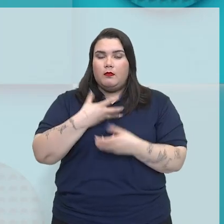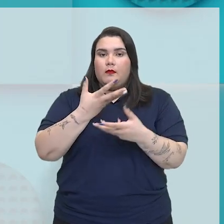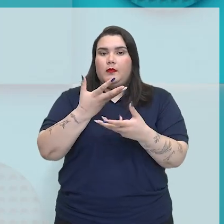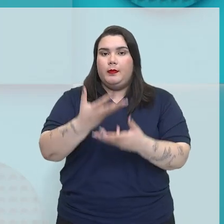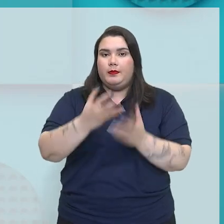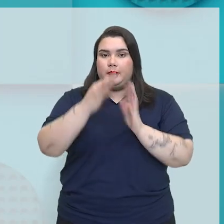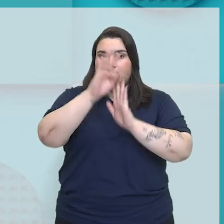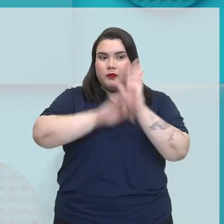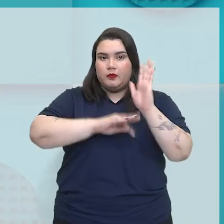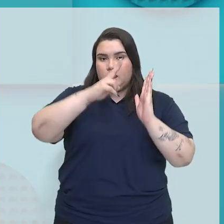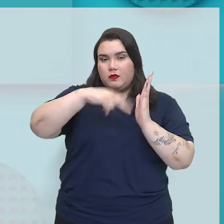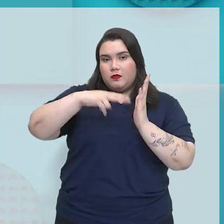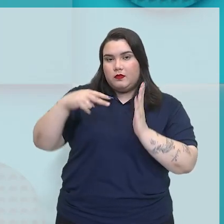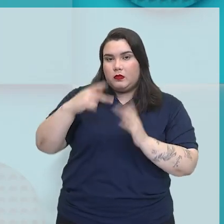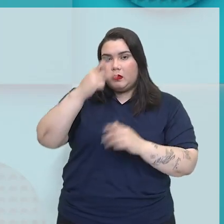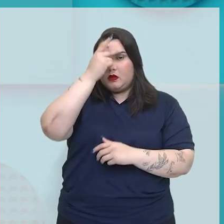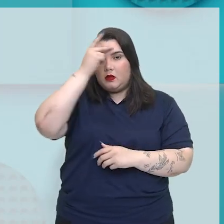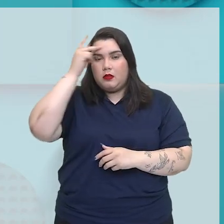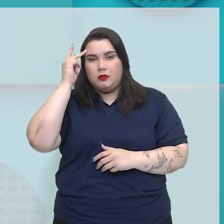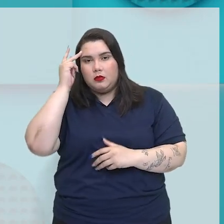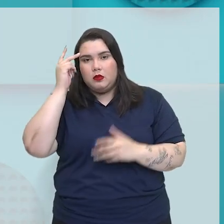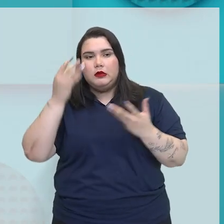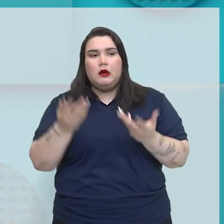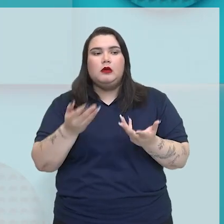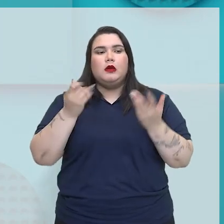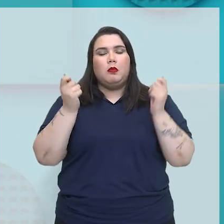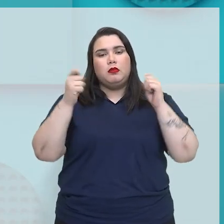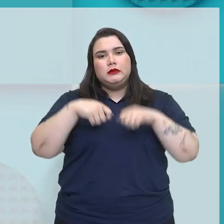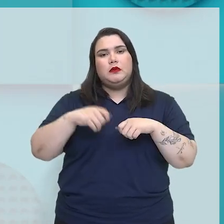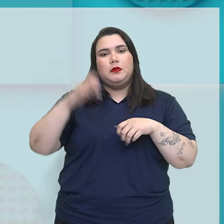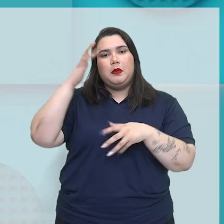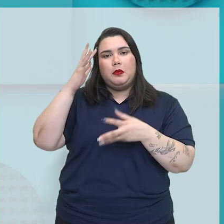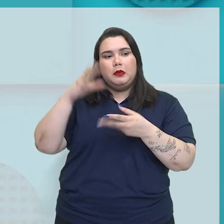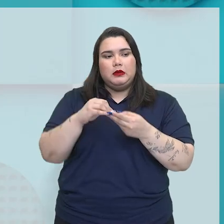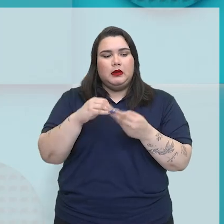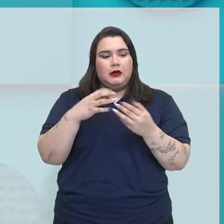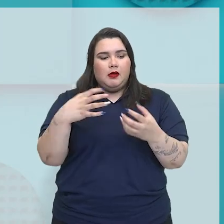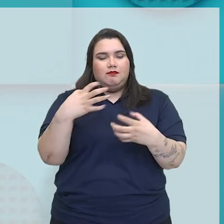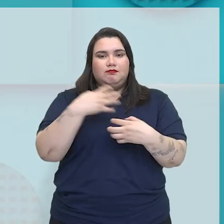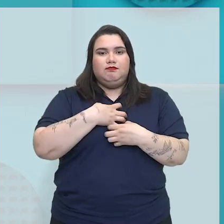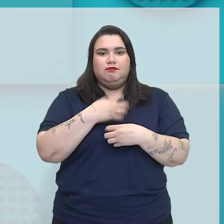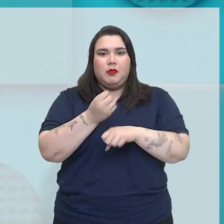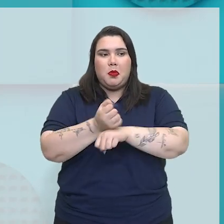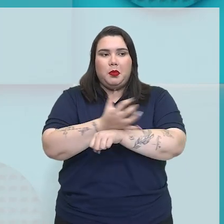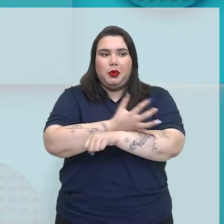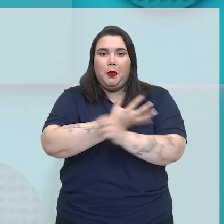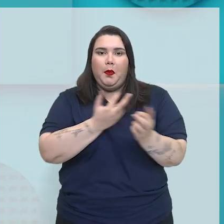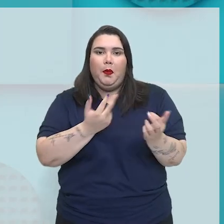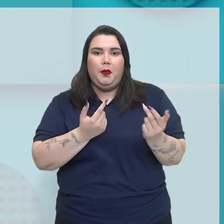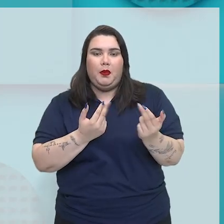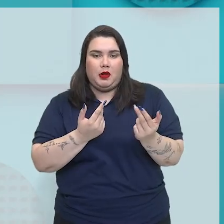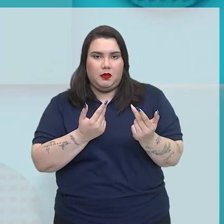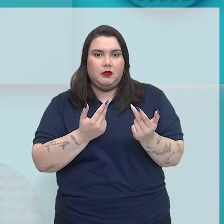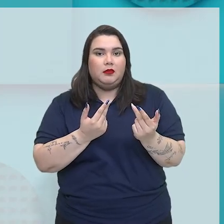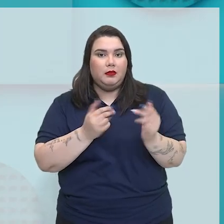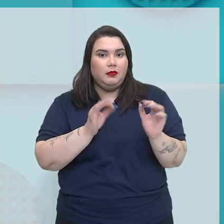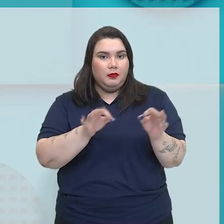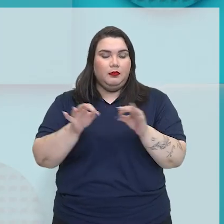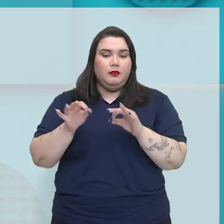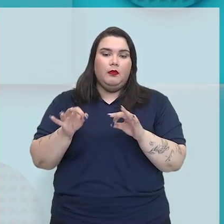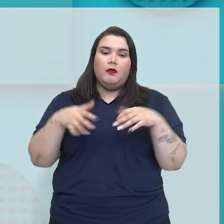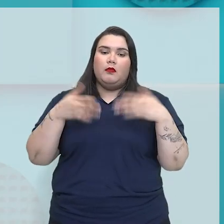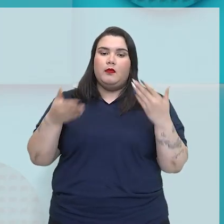texto, as emoções que ele está sentindo. E no caso desse poema do tacacá, a receita de